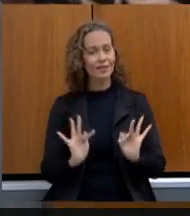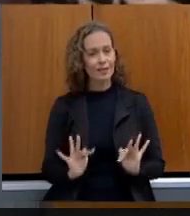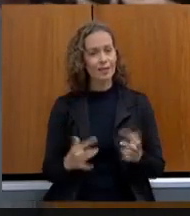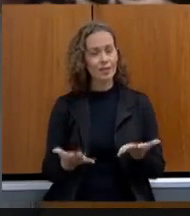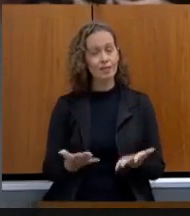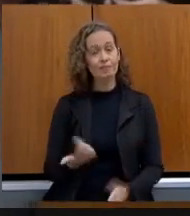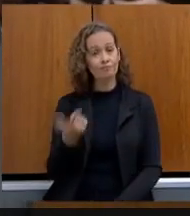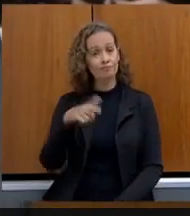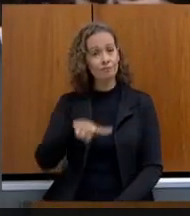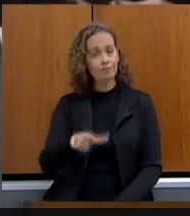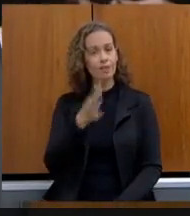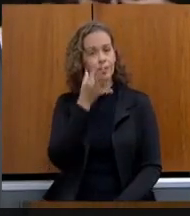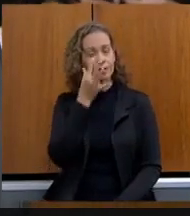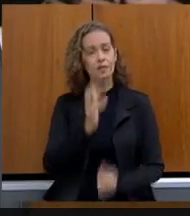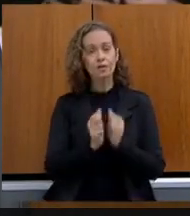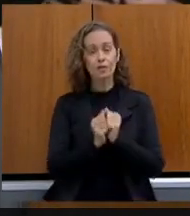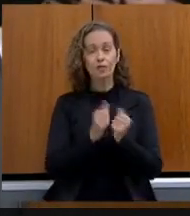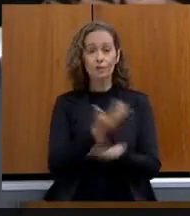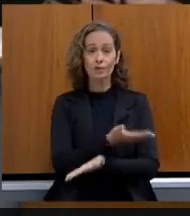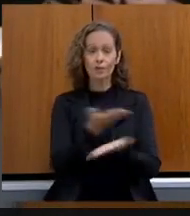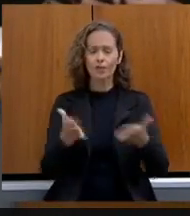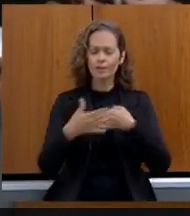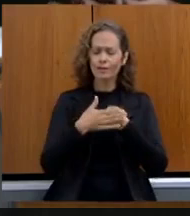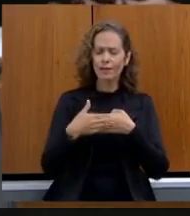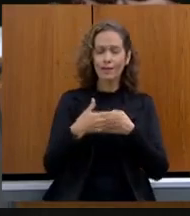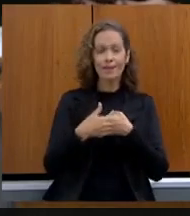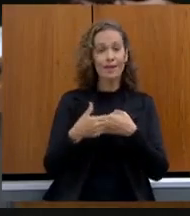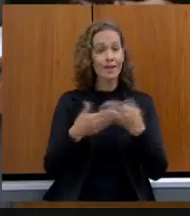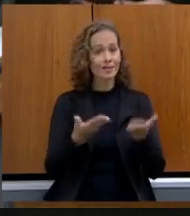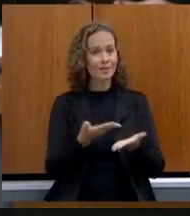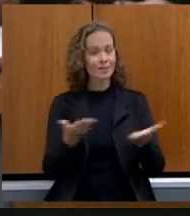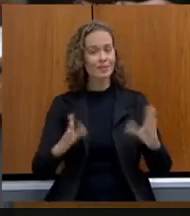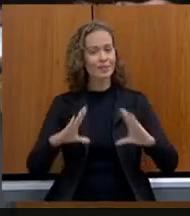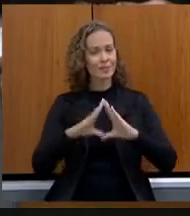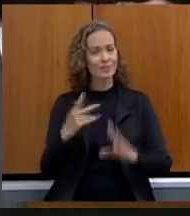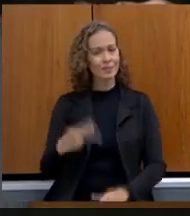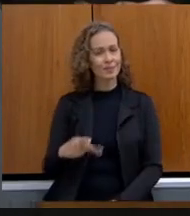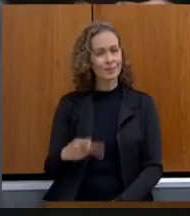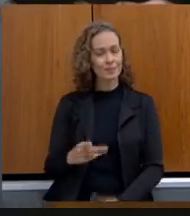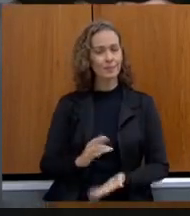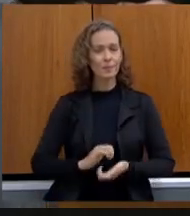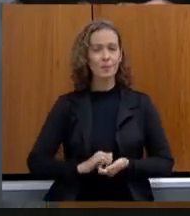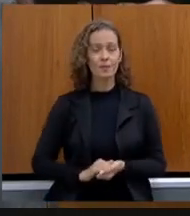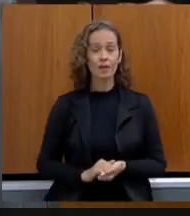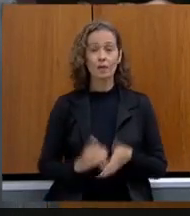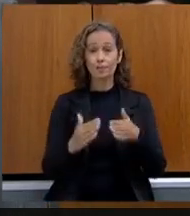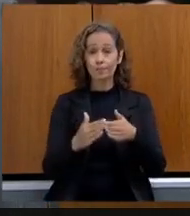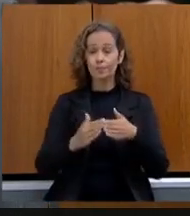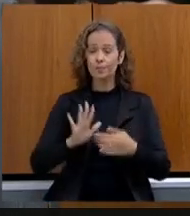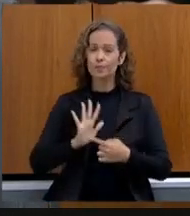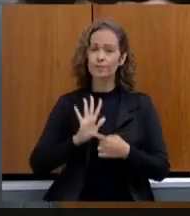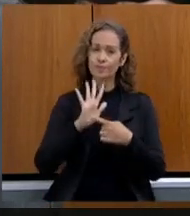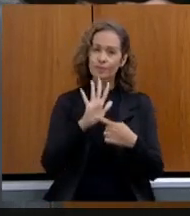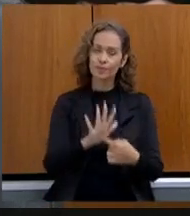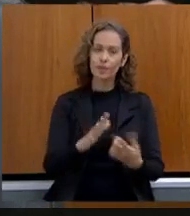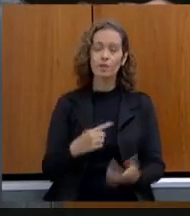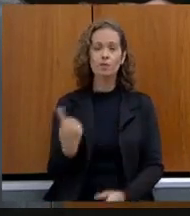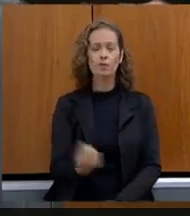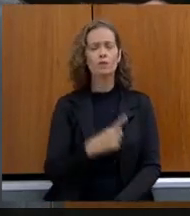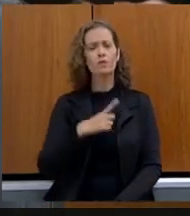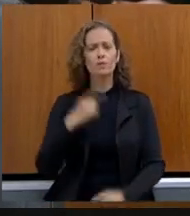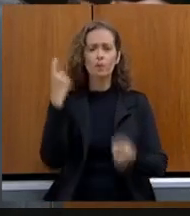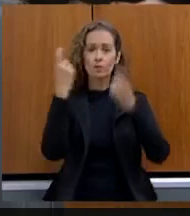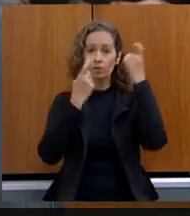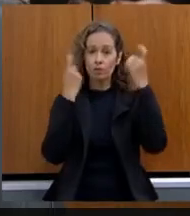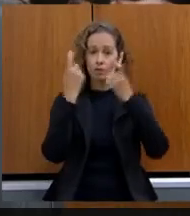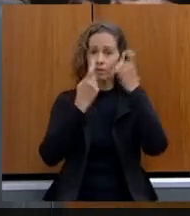de estar novamente aqui com vocês tem um carinho enorme por essa casa vamos por favor apresentação nós tivemos